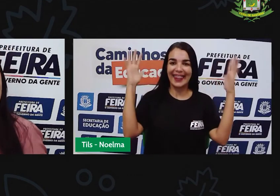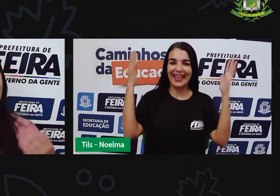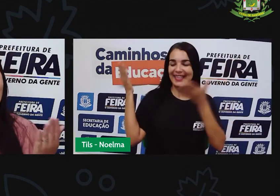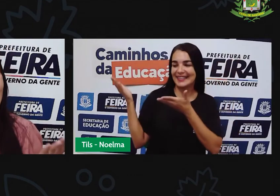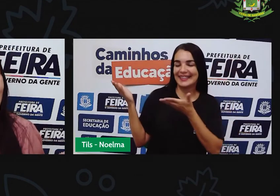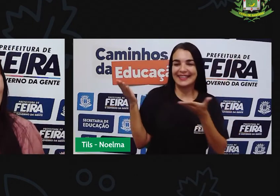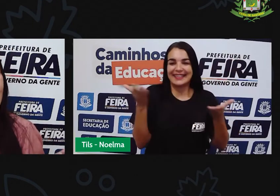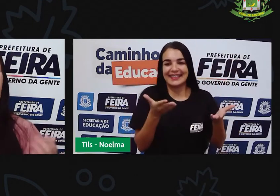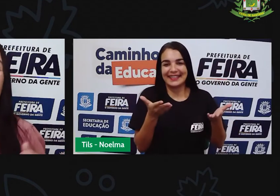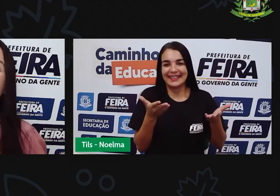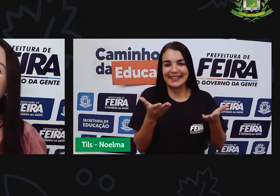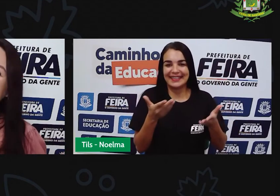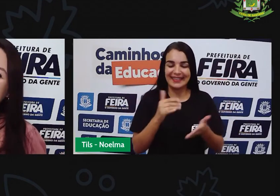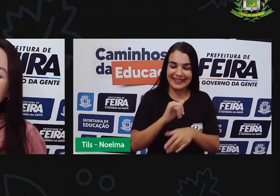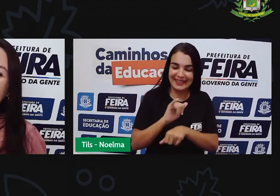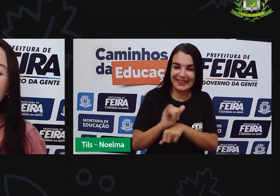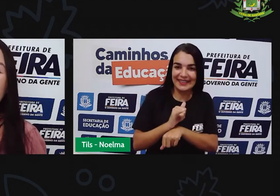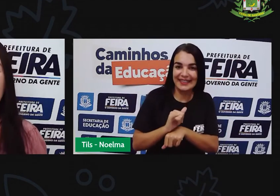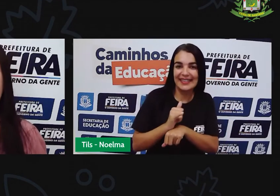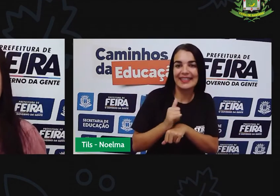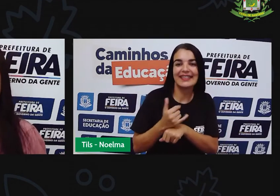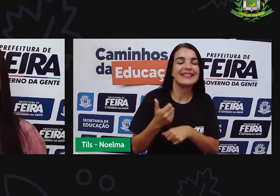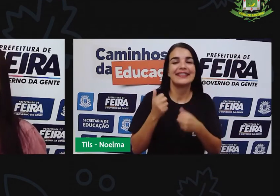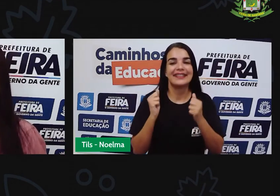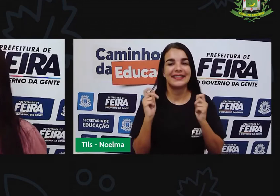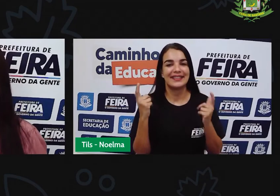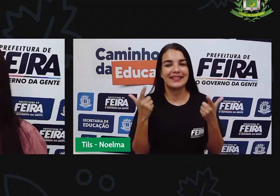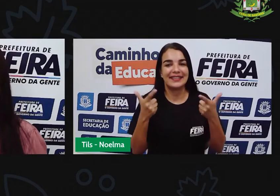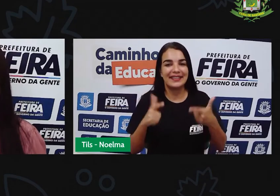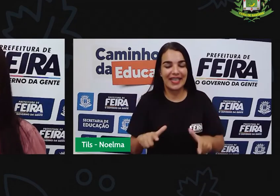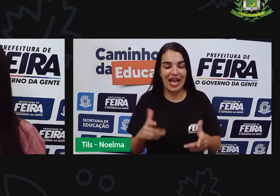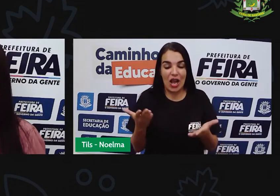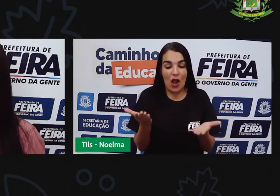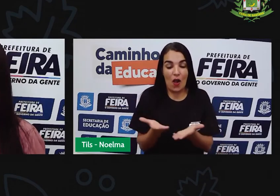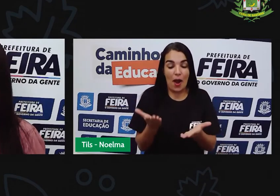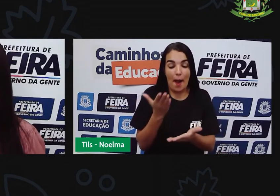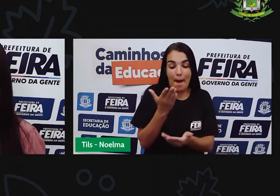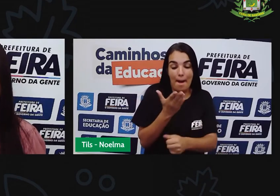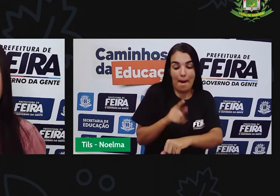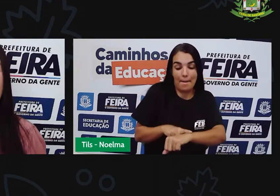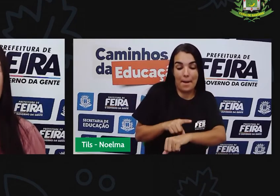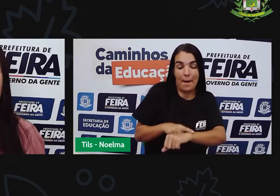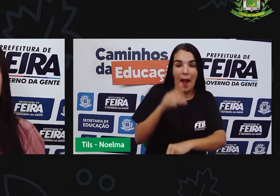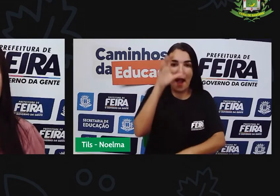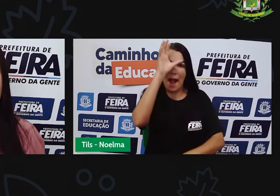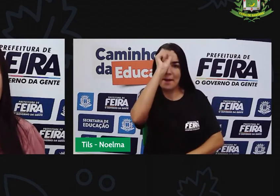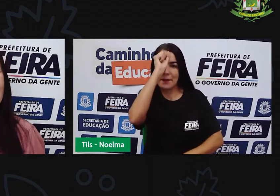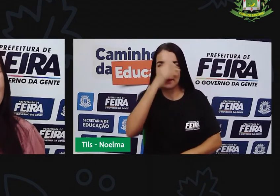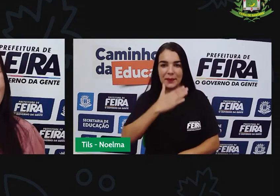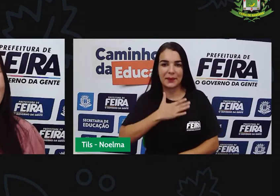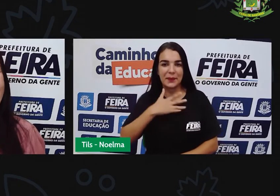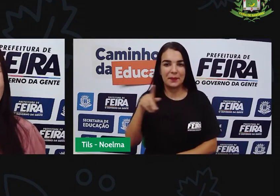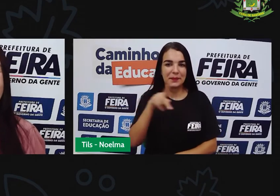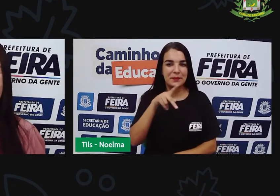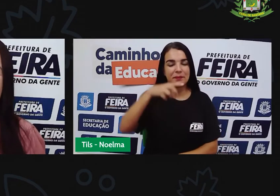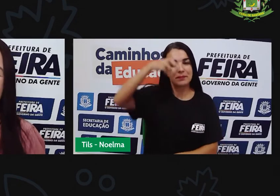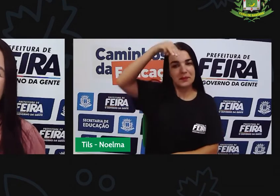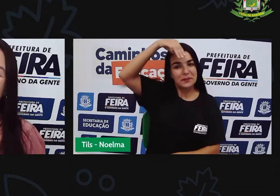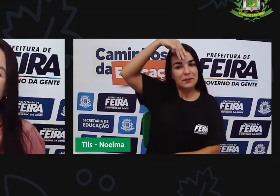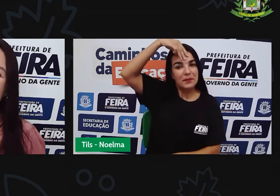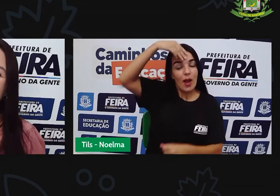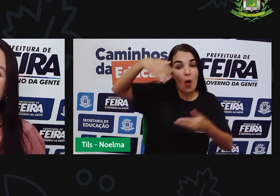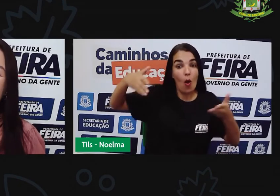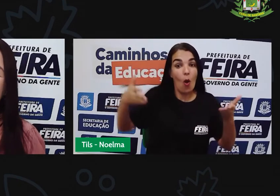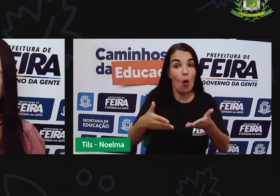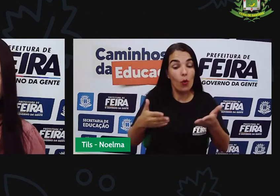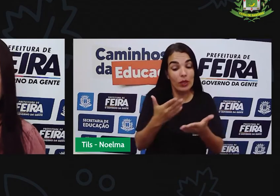recebe vocês aqui, mais uma vez no nosso canal, para um momento de aprendizado. Eu sou a professora Mirte e hoje nós